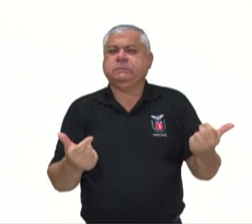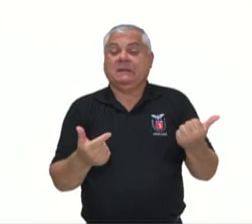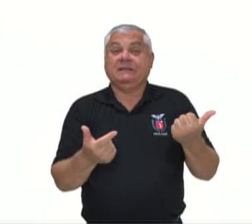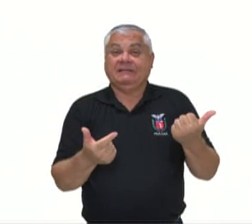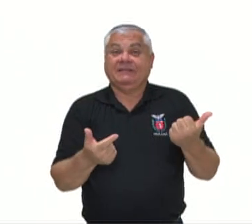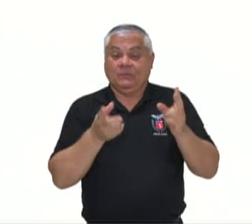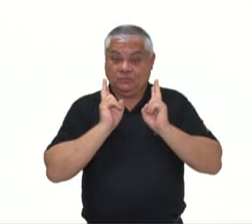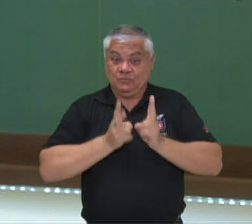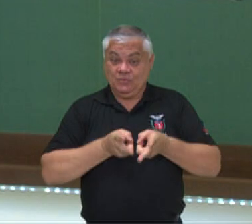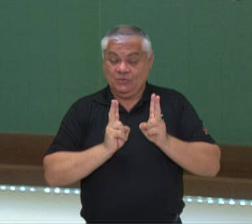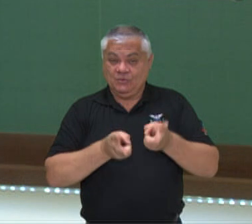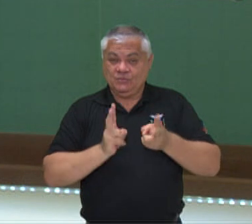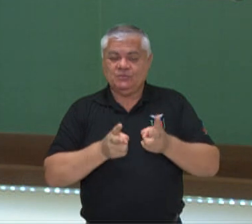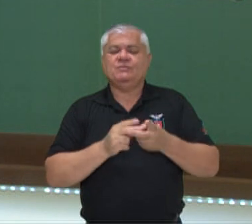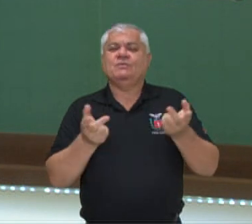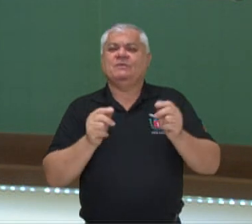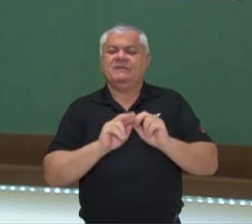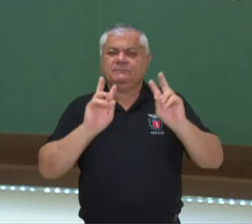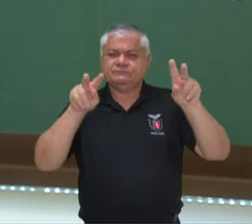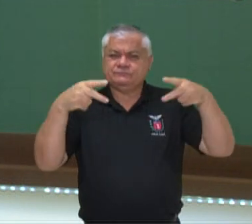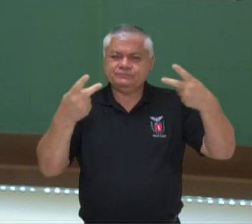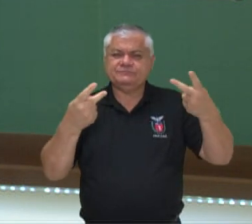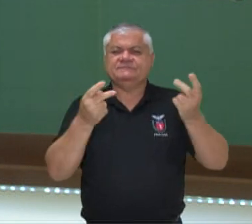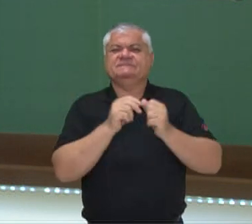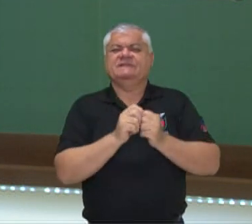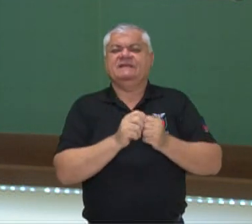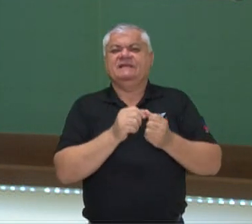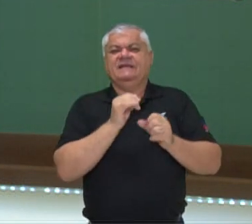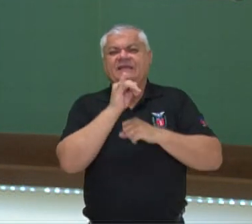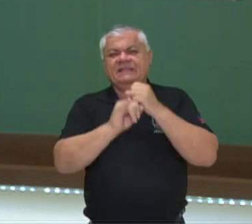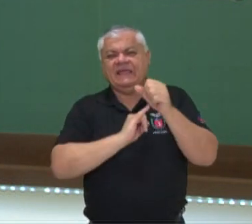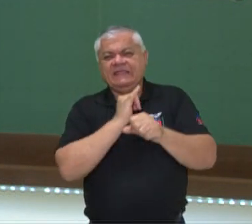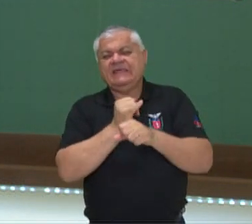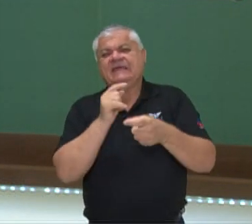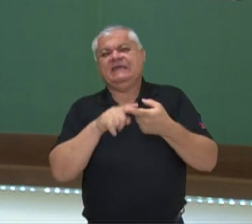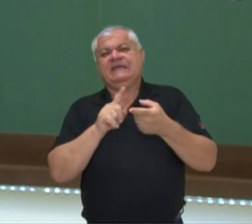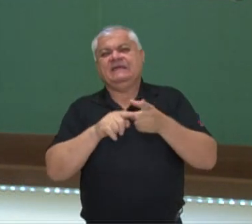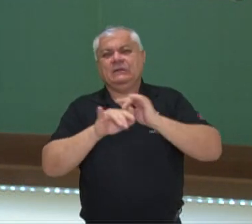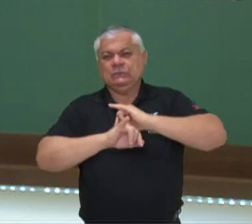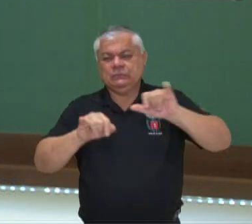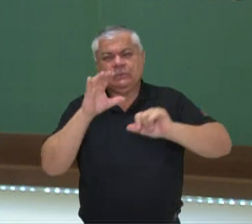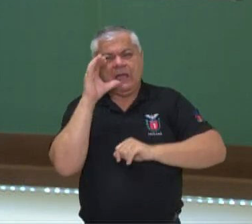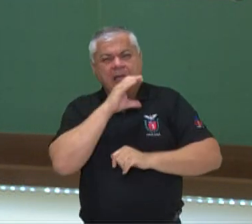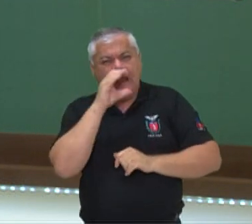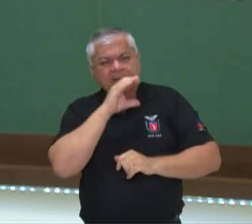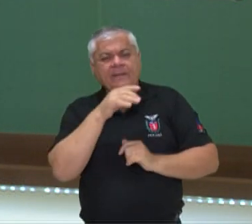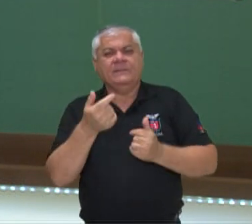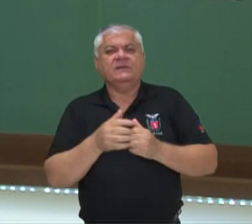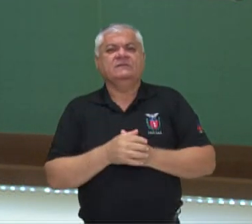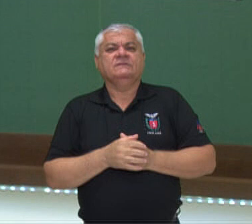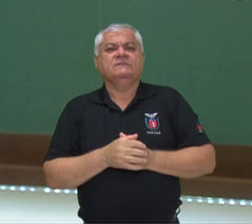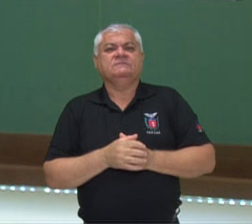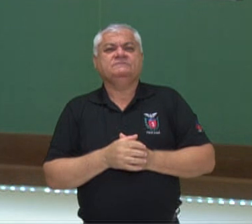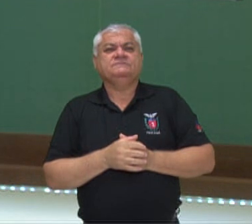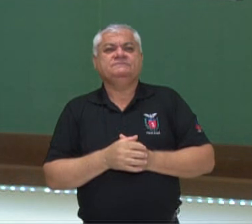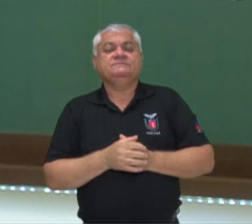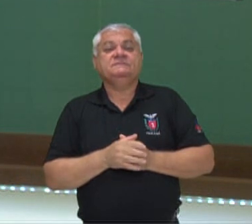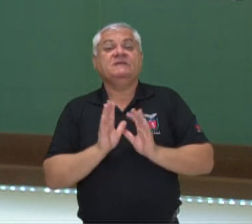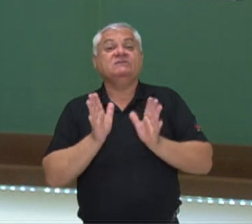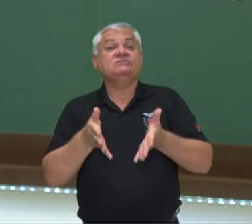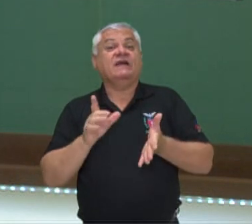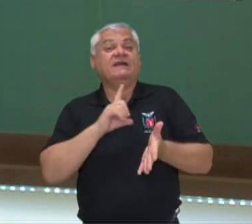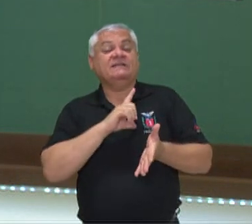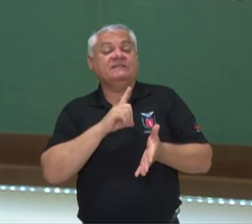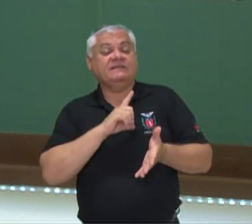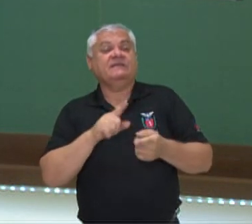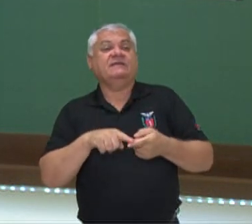anteriormente continuaram, sites, portais, os dados eram transmitidos de forma mais rápida também. E aqui a gente já tinha